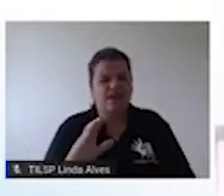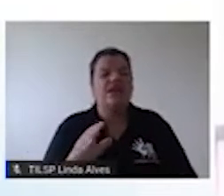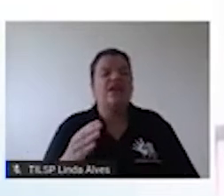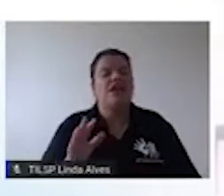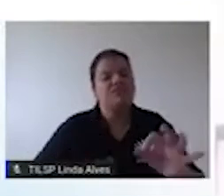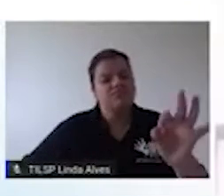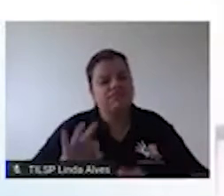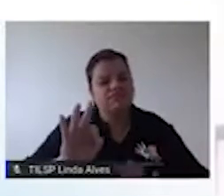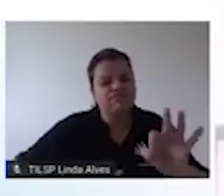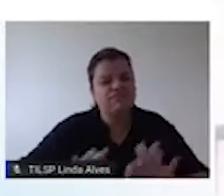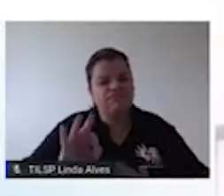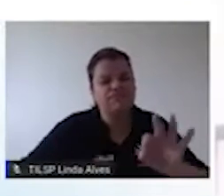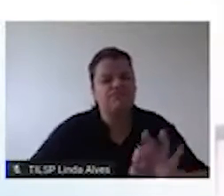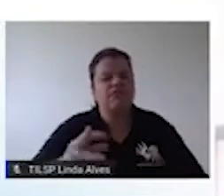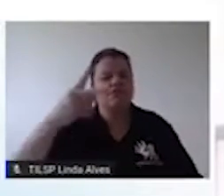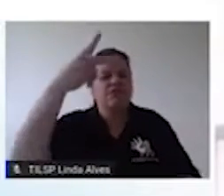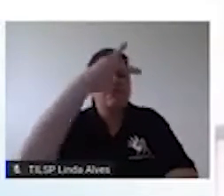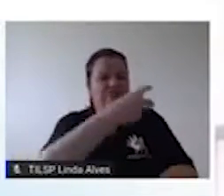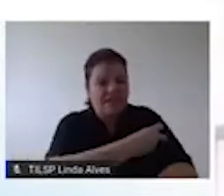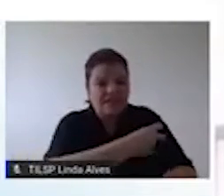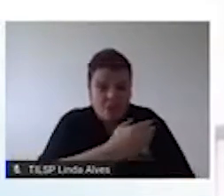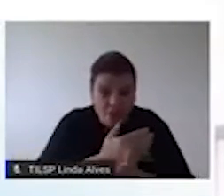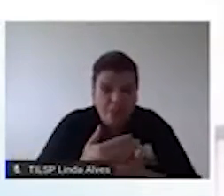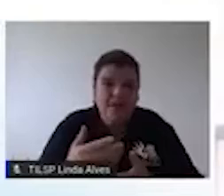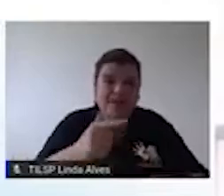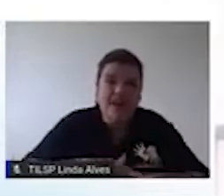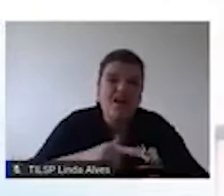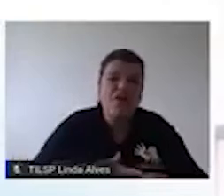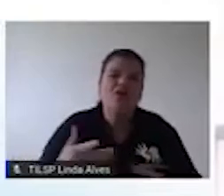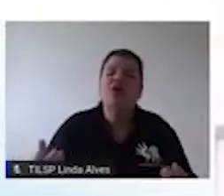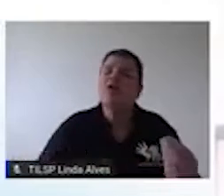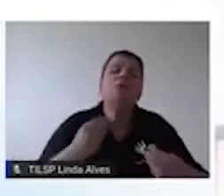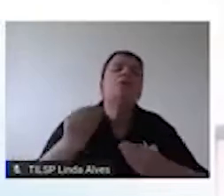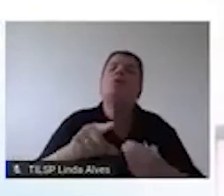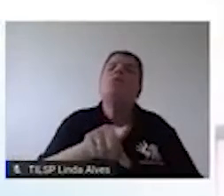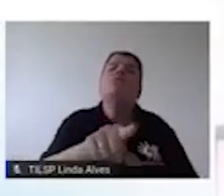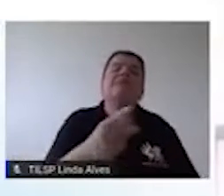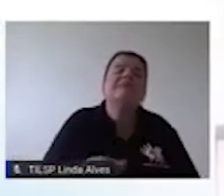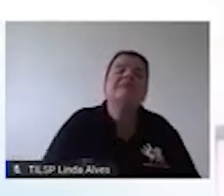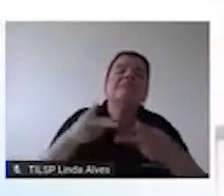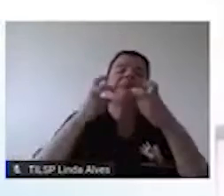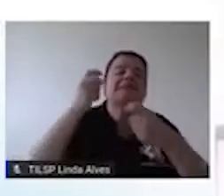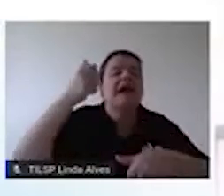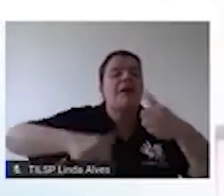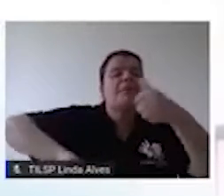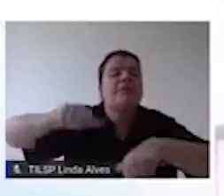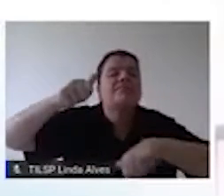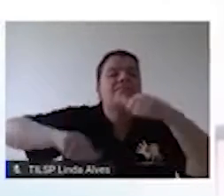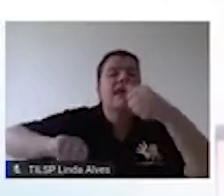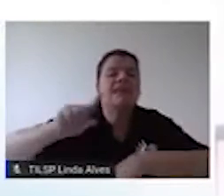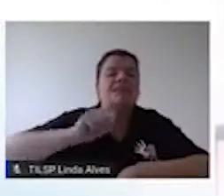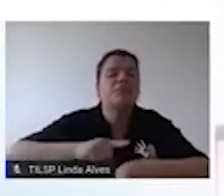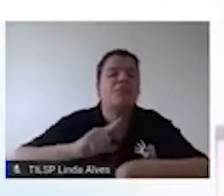plano efetivo de vacinação? Como o senhor está analisando esse